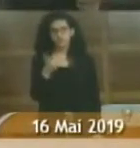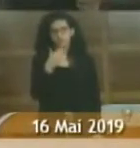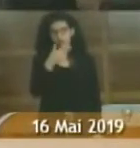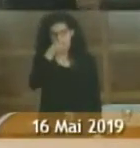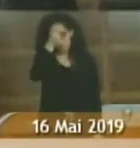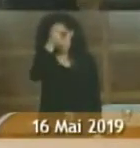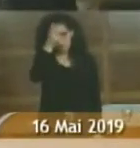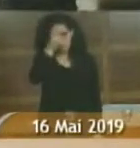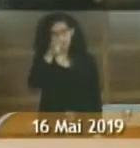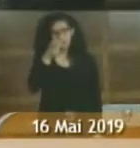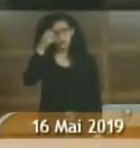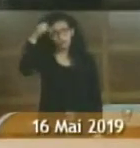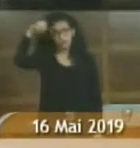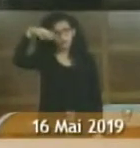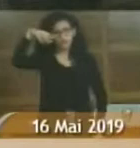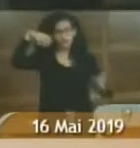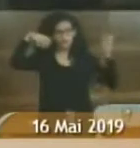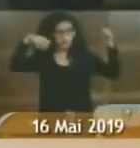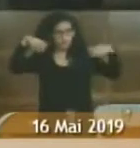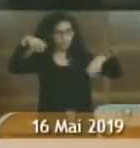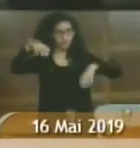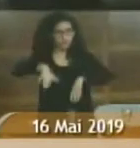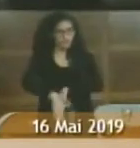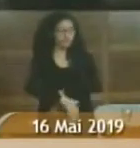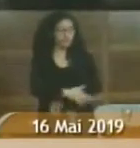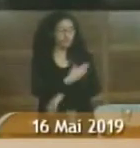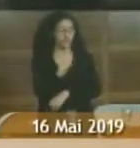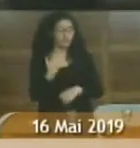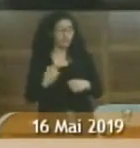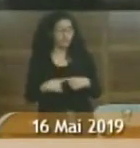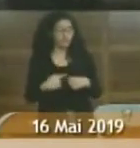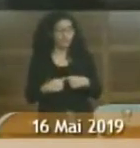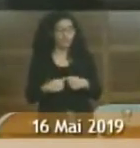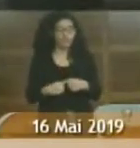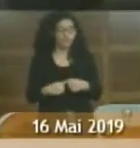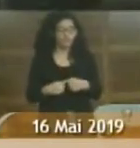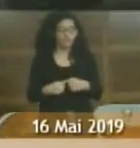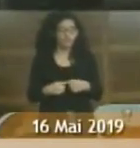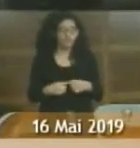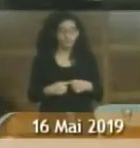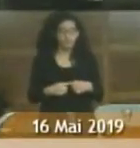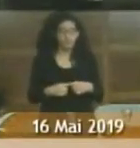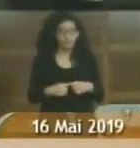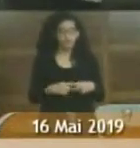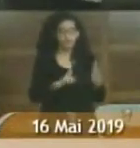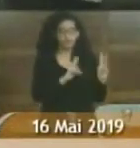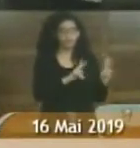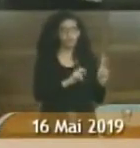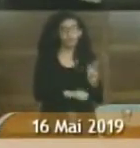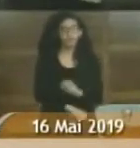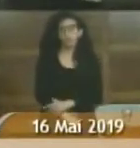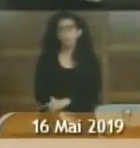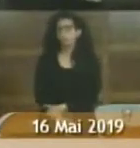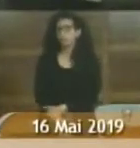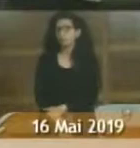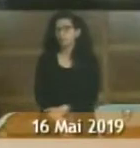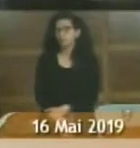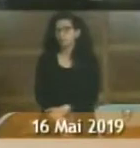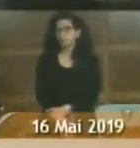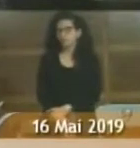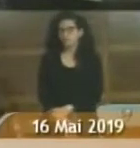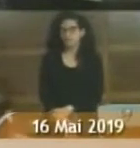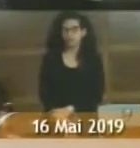municipal a instalação de braços de luminárias no poste localizado no início da Travessa Emiliano, acesso pela Rua Bandeirantes, antiga Rua 34, bairro Parque